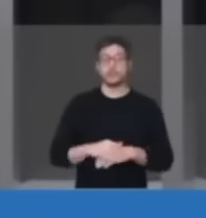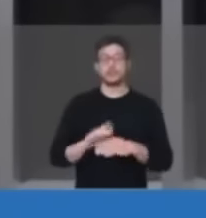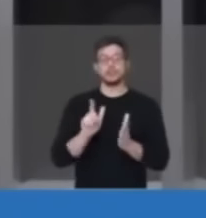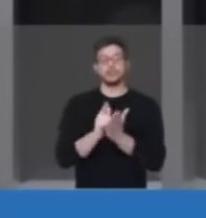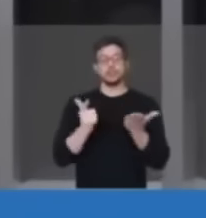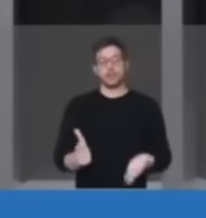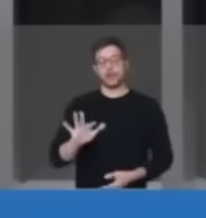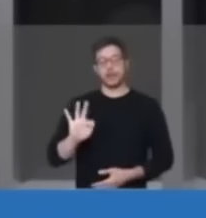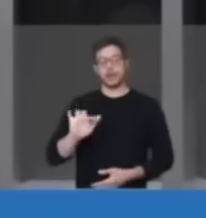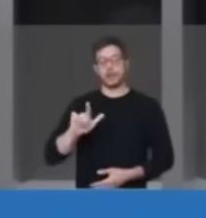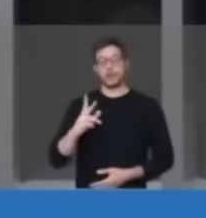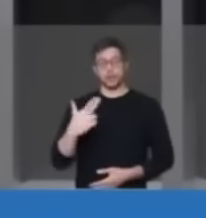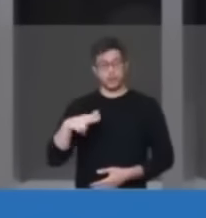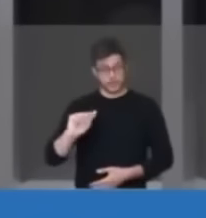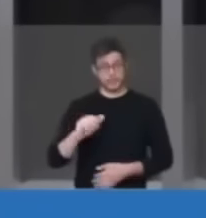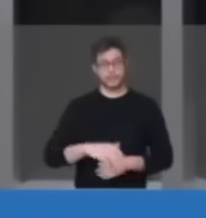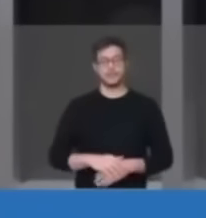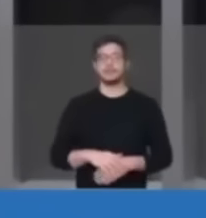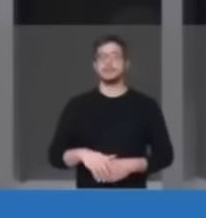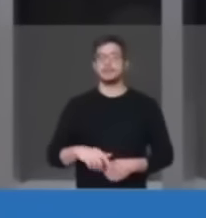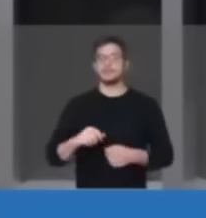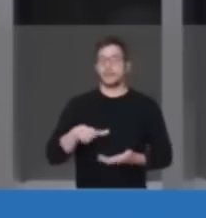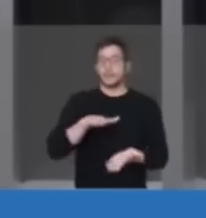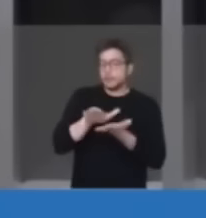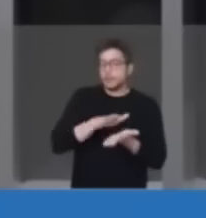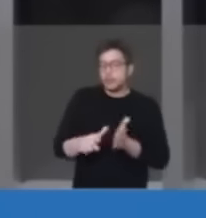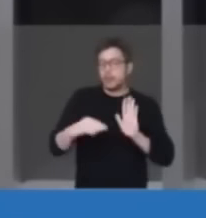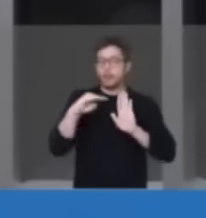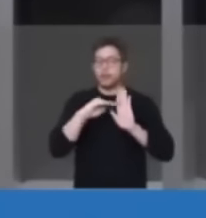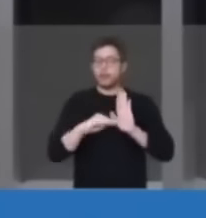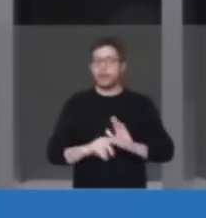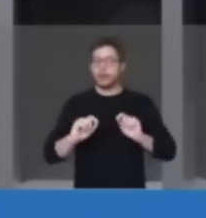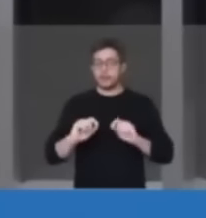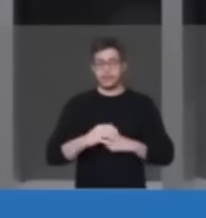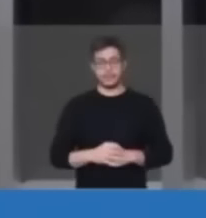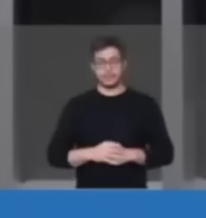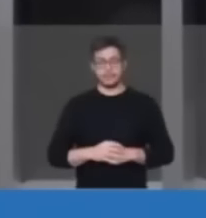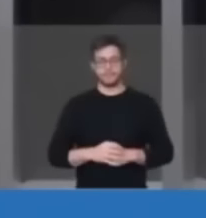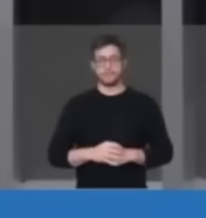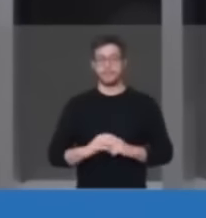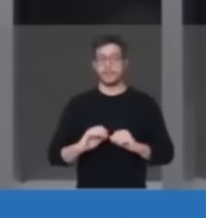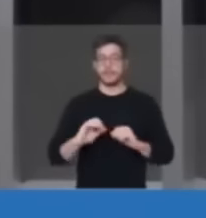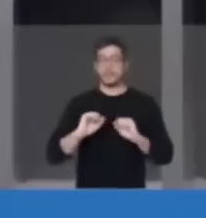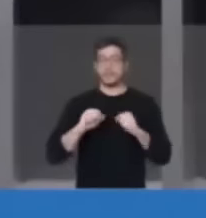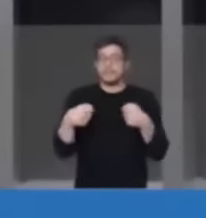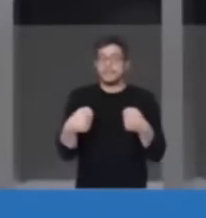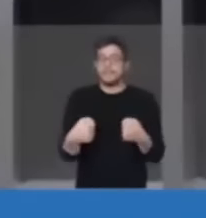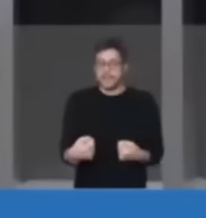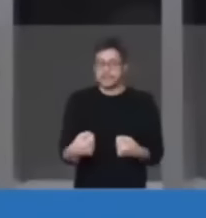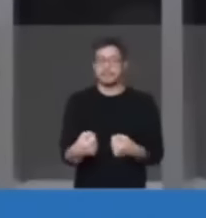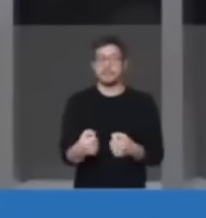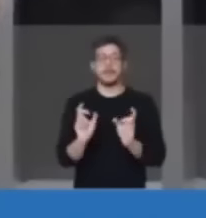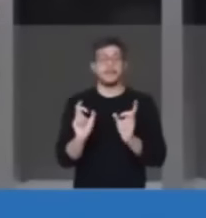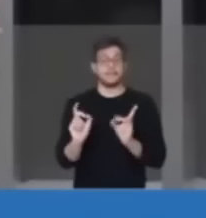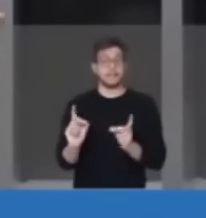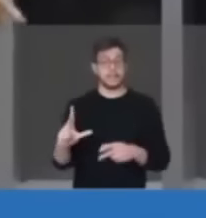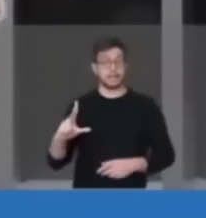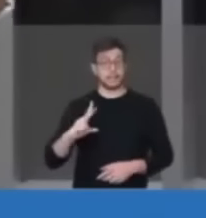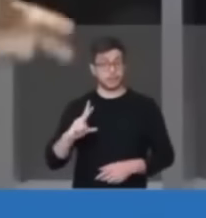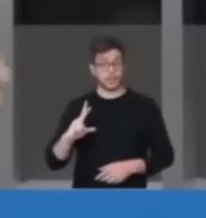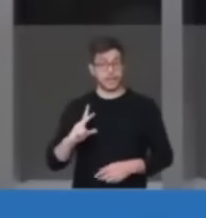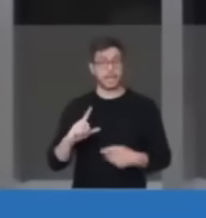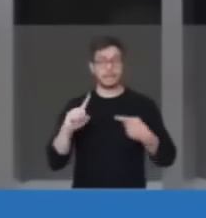Caixa Econômica e do Banco do Brasil ora isso tá me levando a outros períodos da conjuntura brasileira onde essa proposta